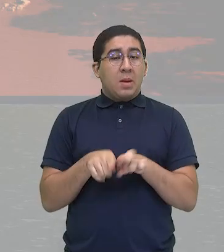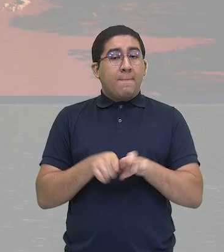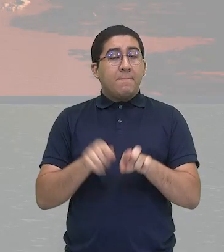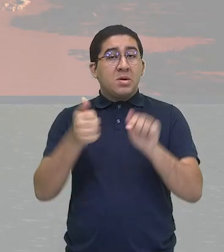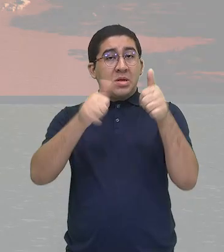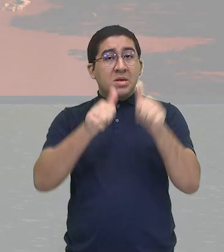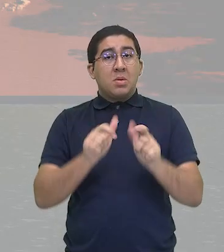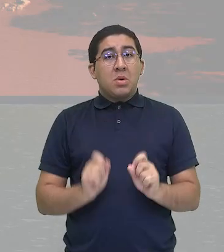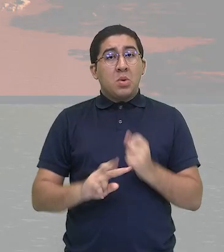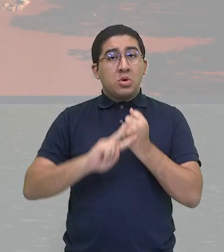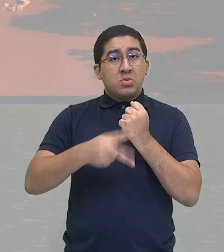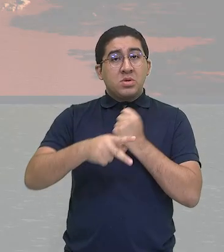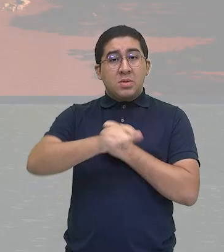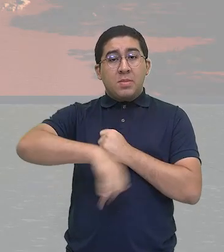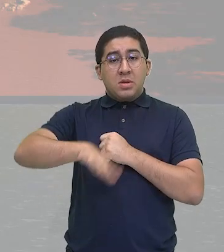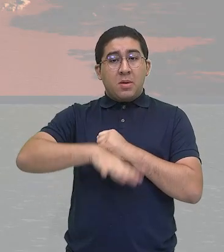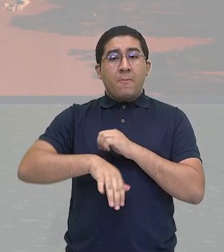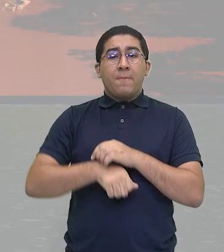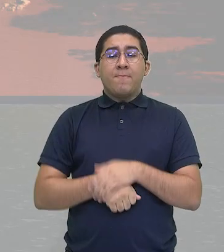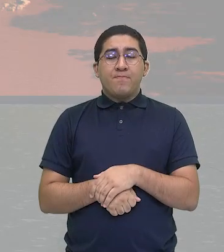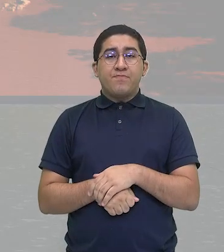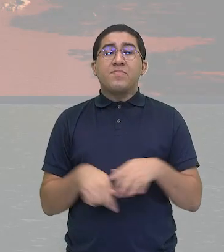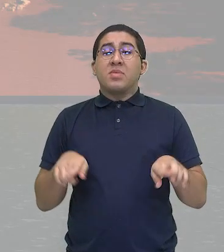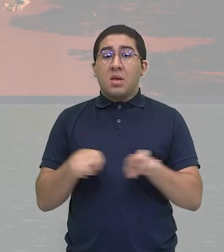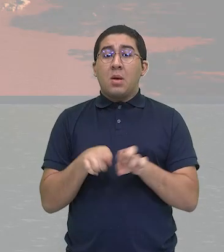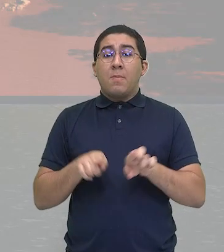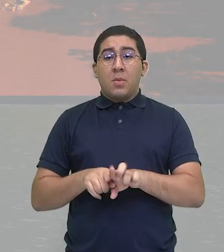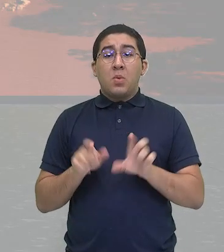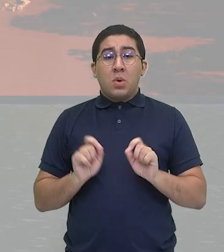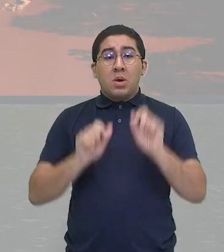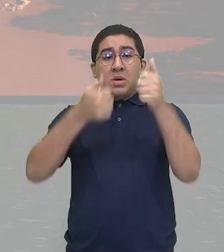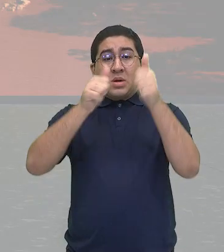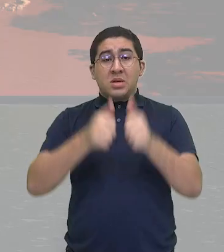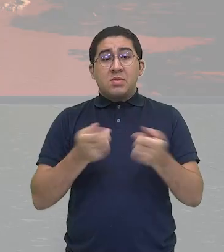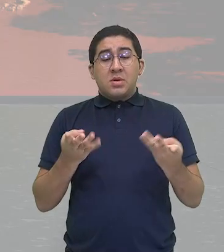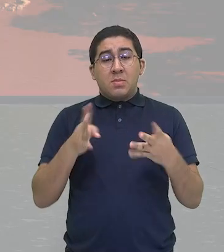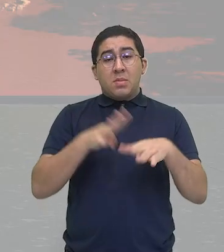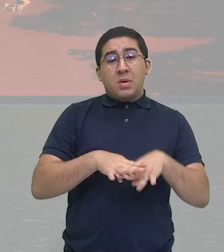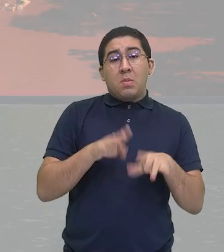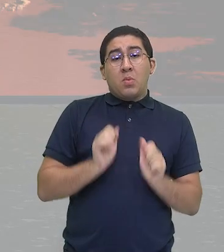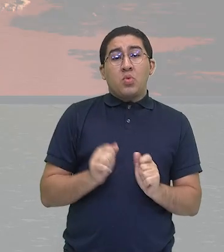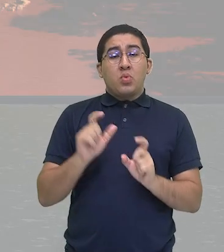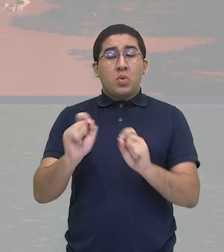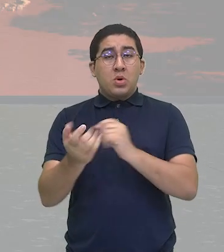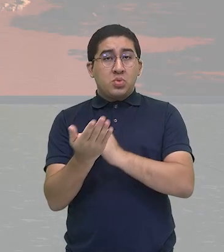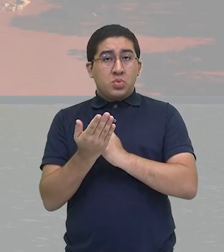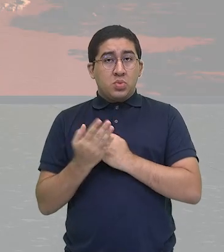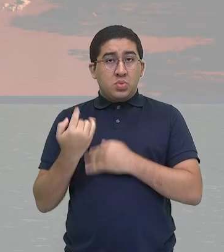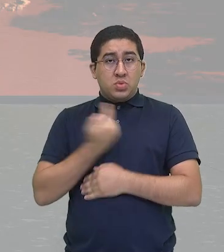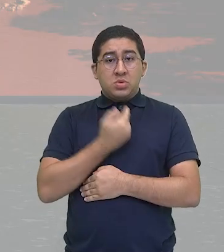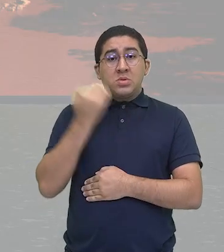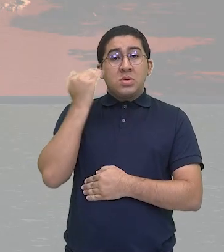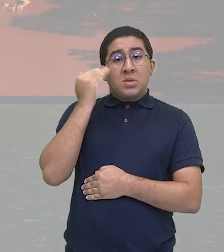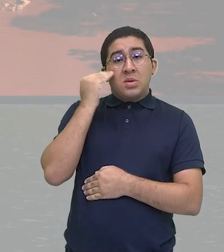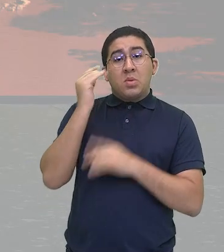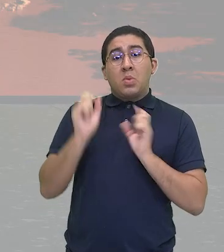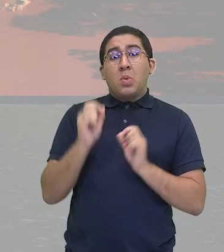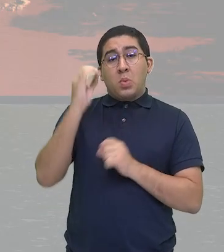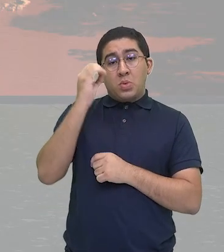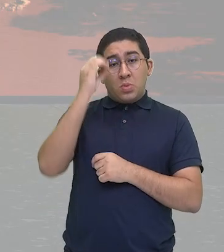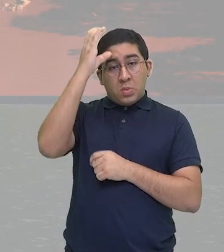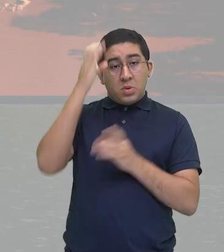as consequências ambientais. Além disso, a análise matemática ela pode ajudar a compreender os